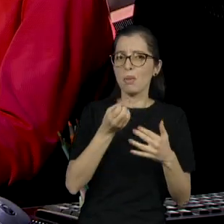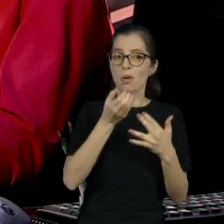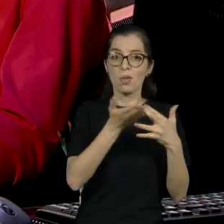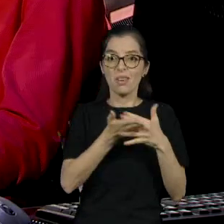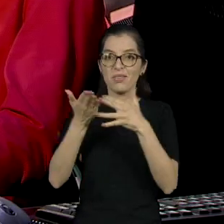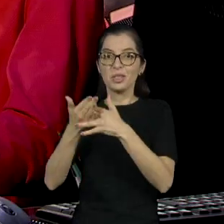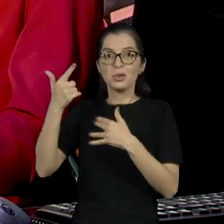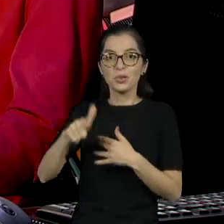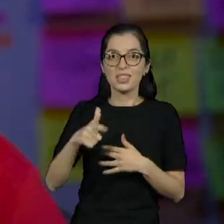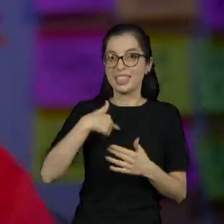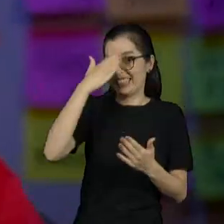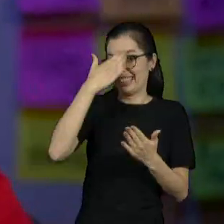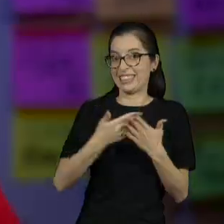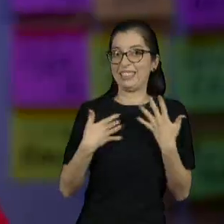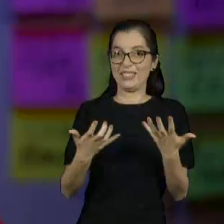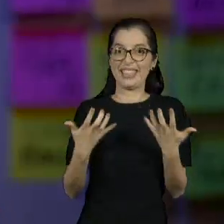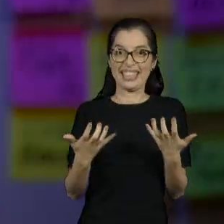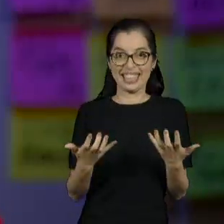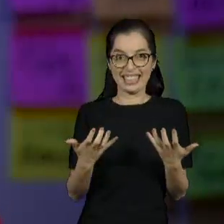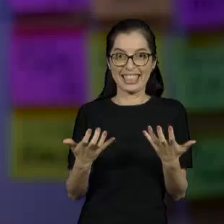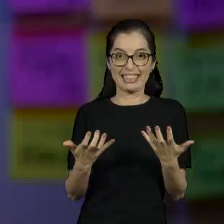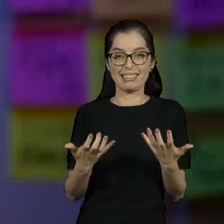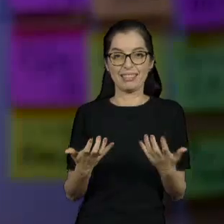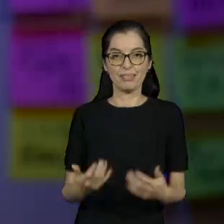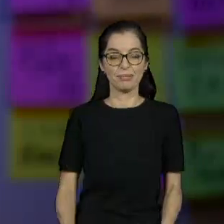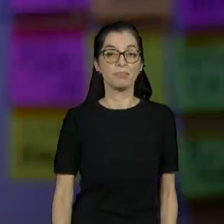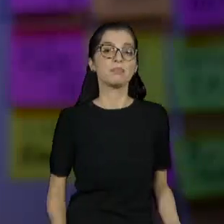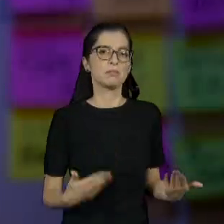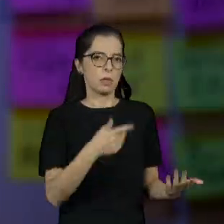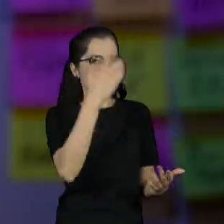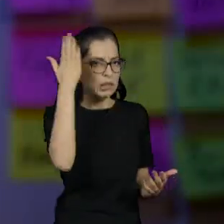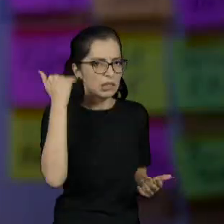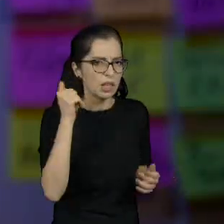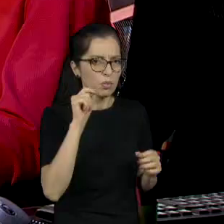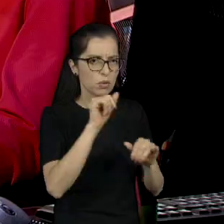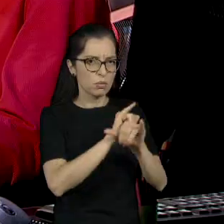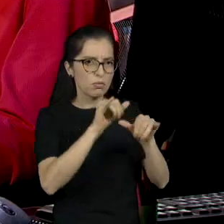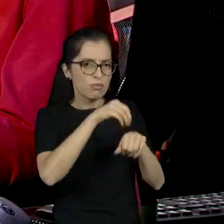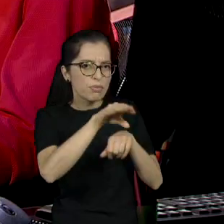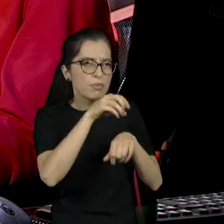queria acreditar, sabe? Eu sei que a gente não deve fazer isso.